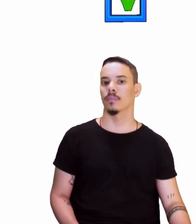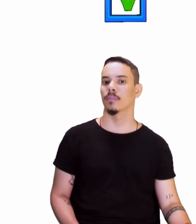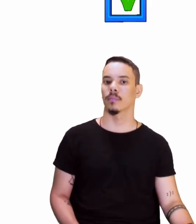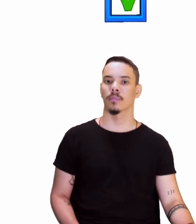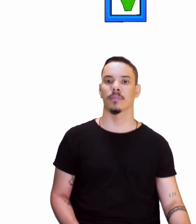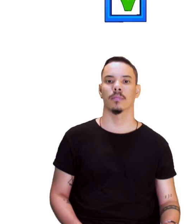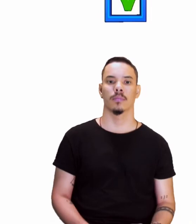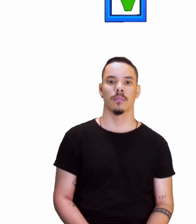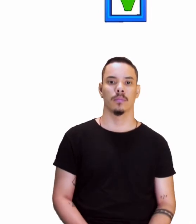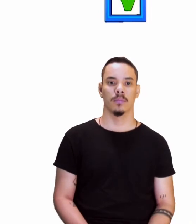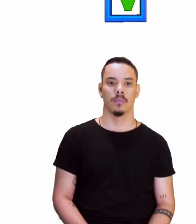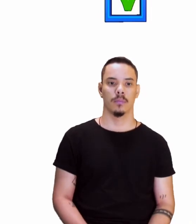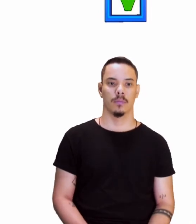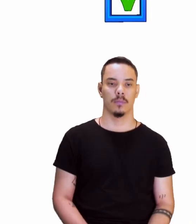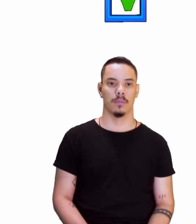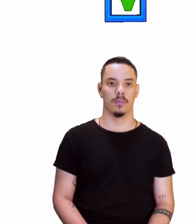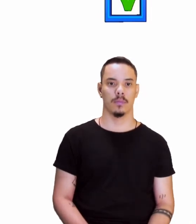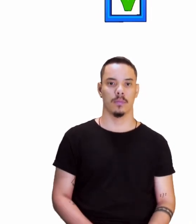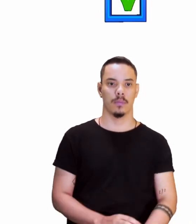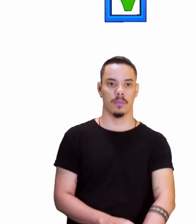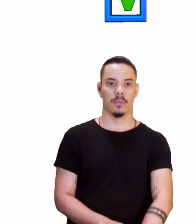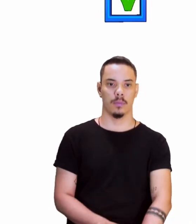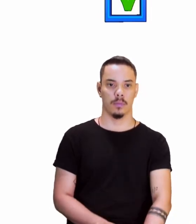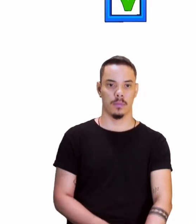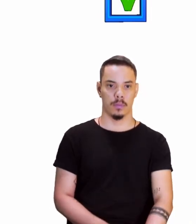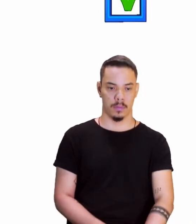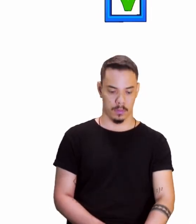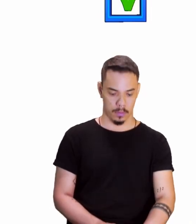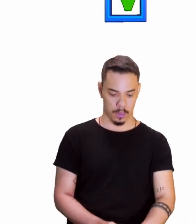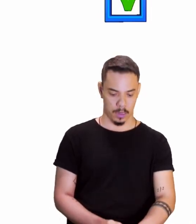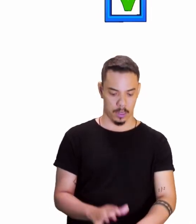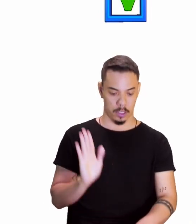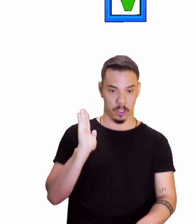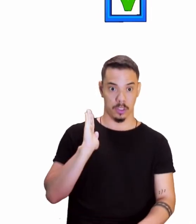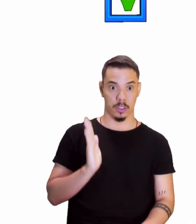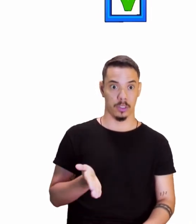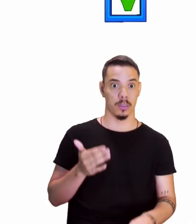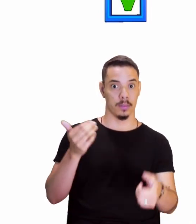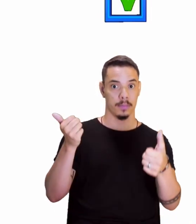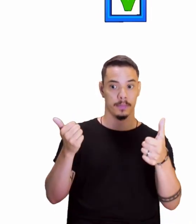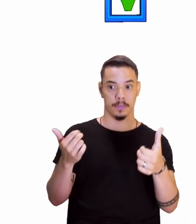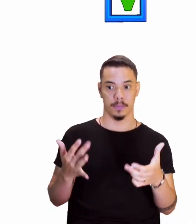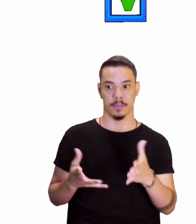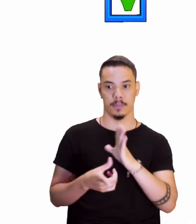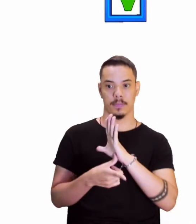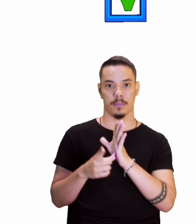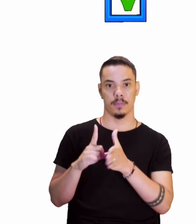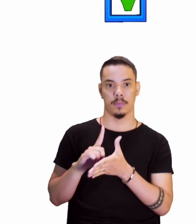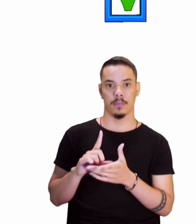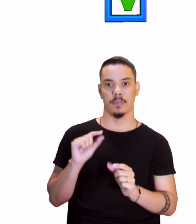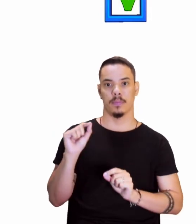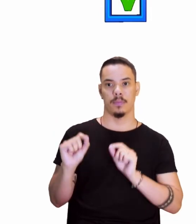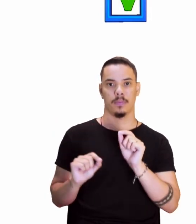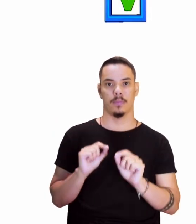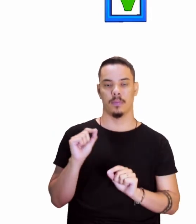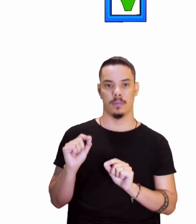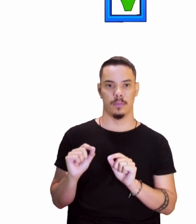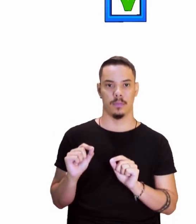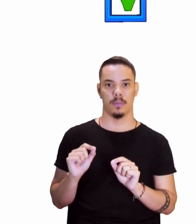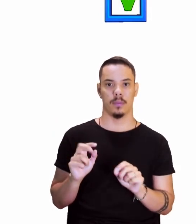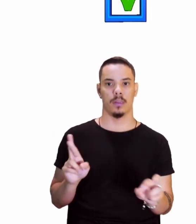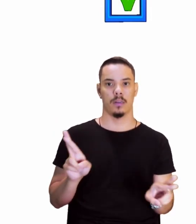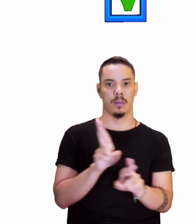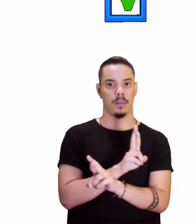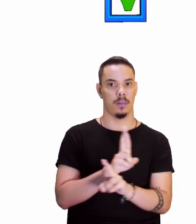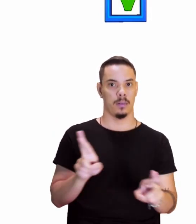Agora, aqui, tá certo? Que já foi passada aqui essa questão da questão de relação